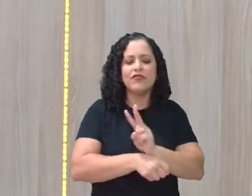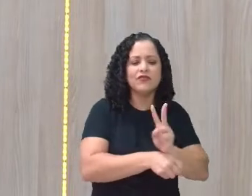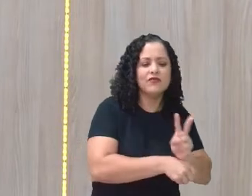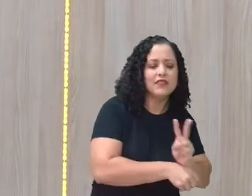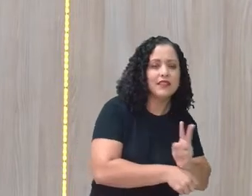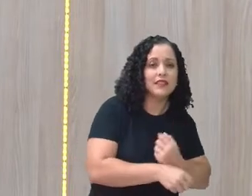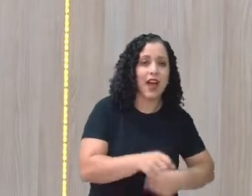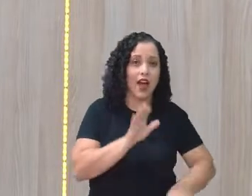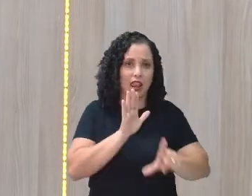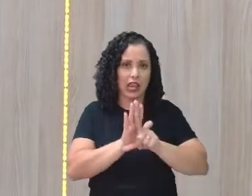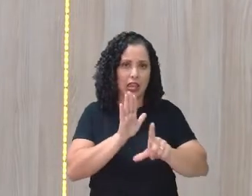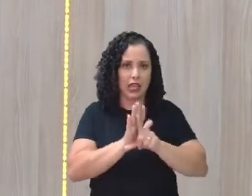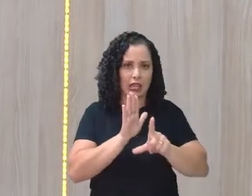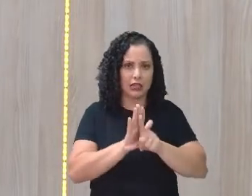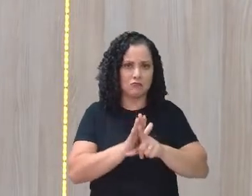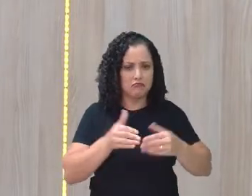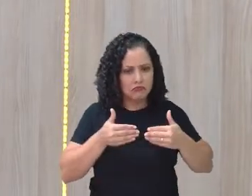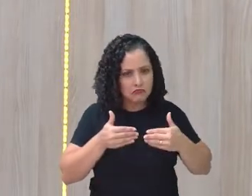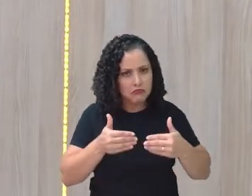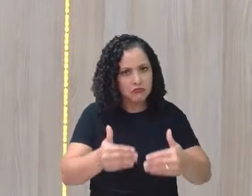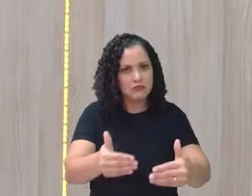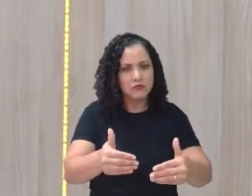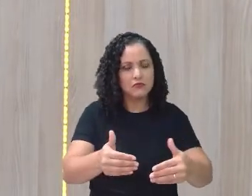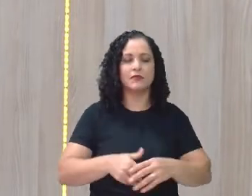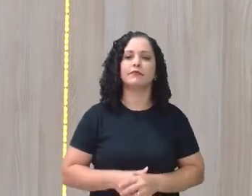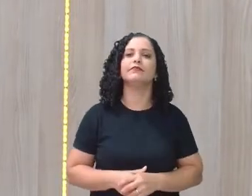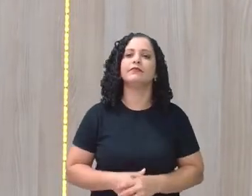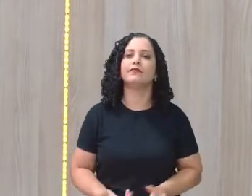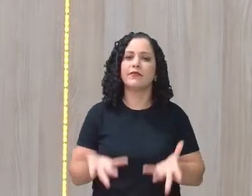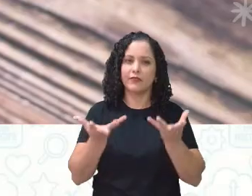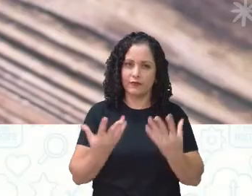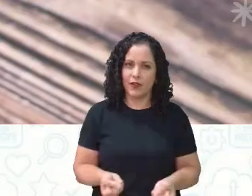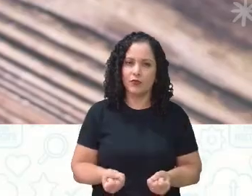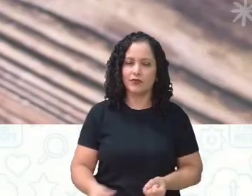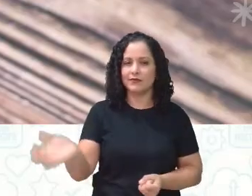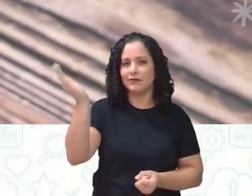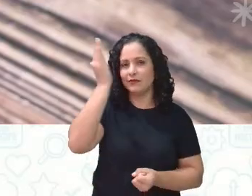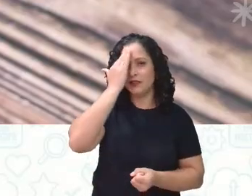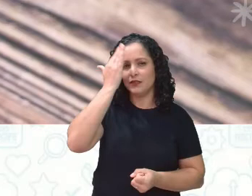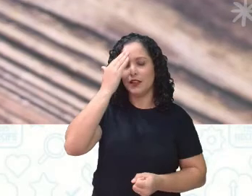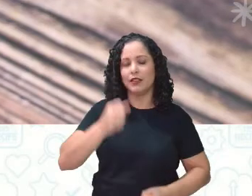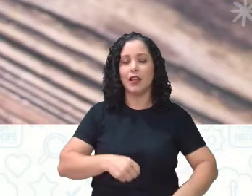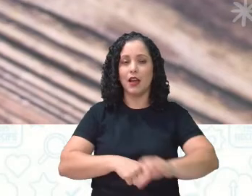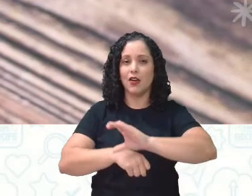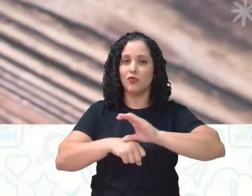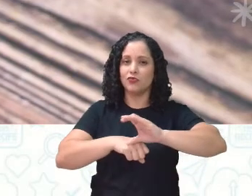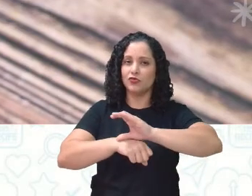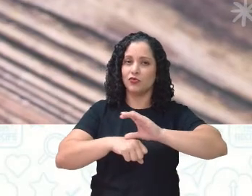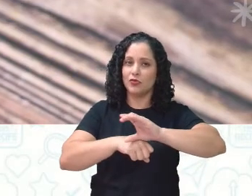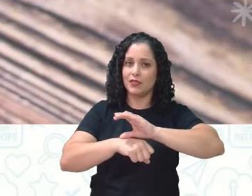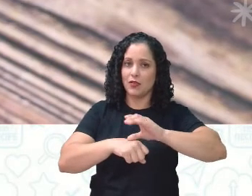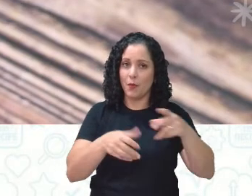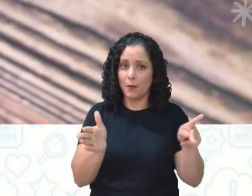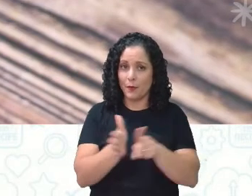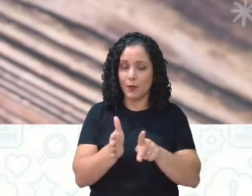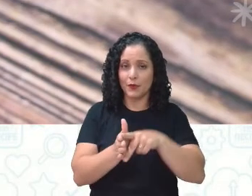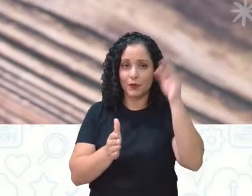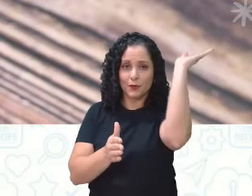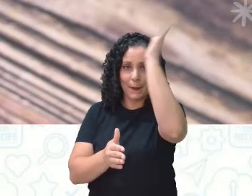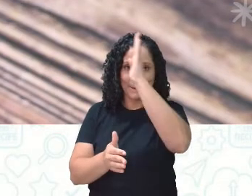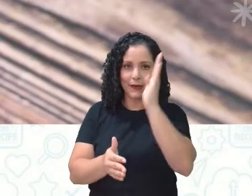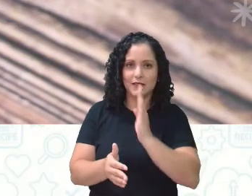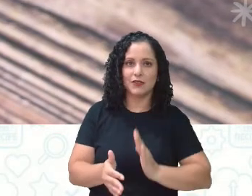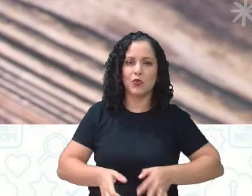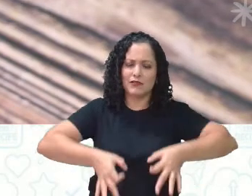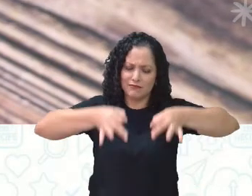seu cumprimento. Mas vamos entender aí, ó, a Constituição brasileira, ela assegura ao povo a